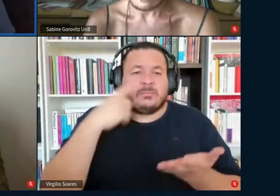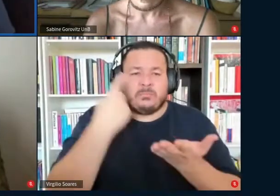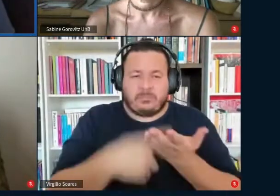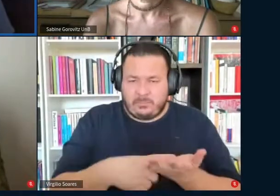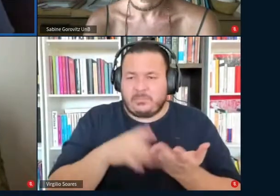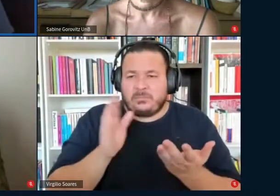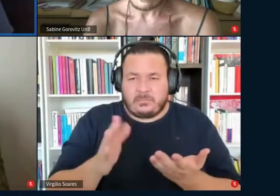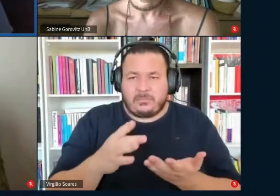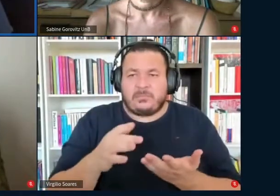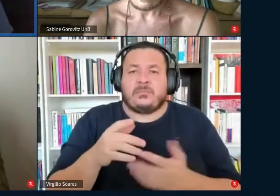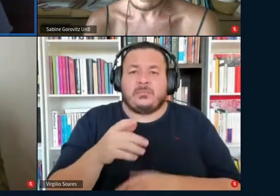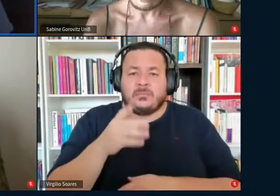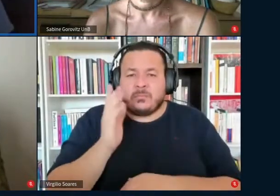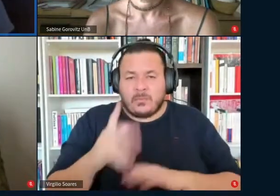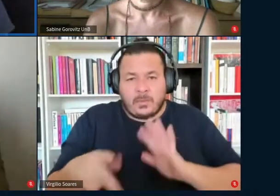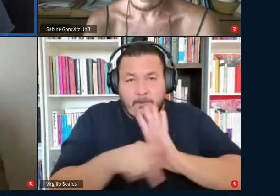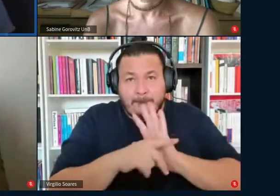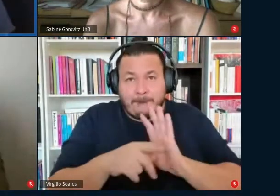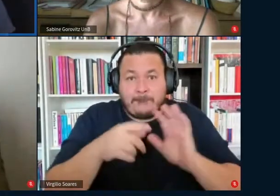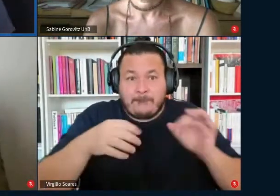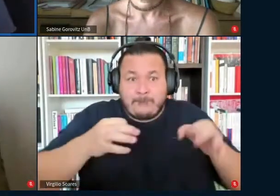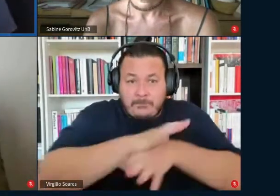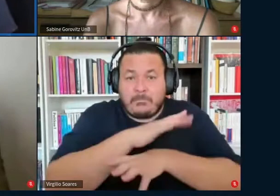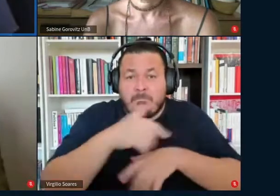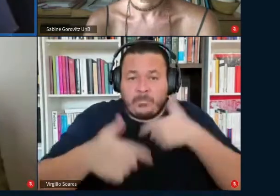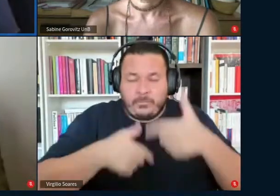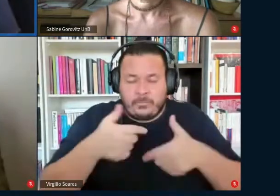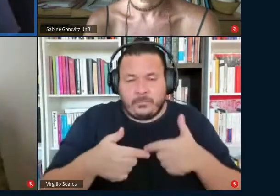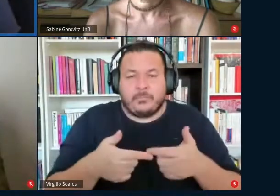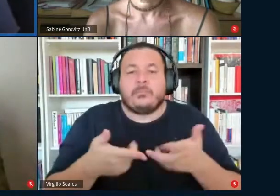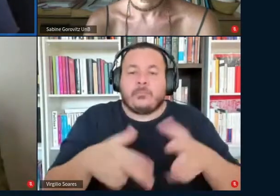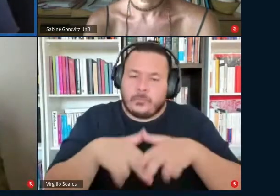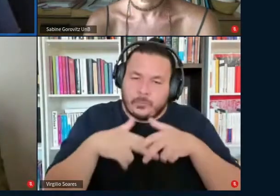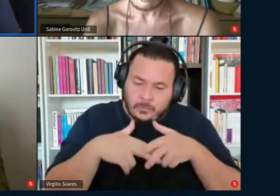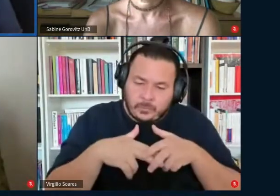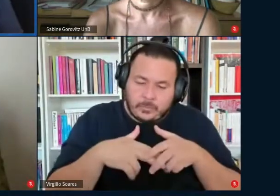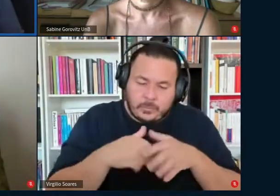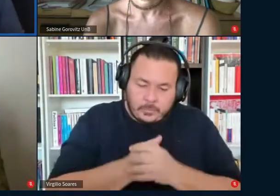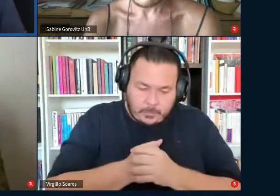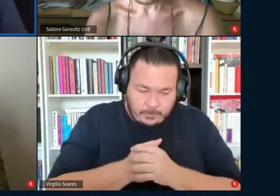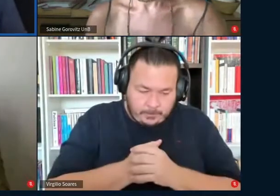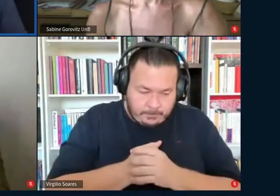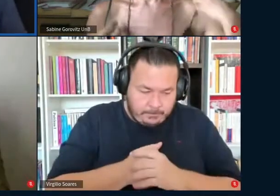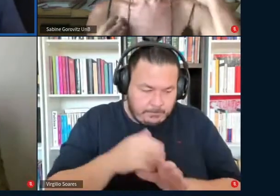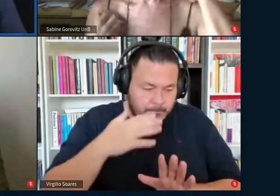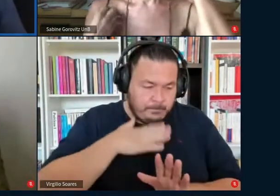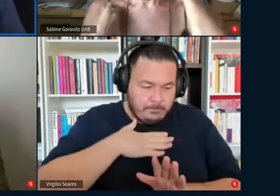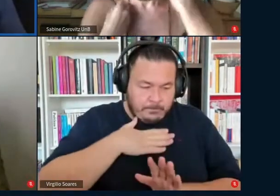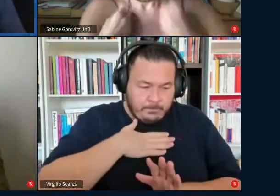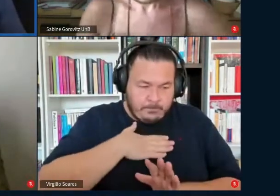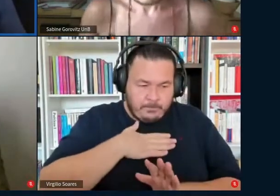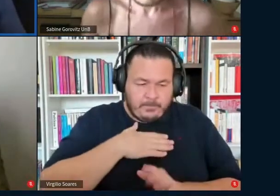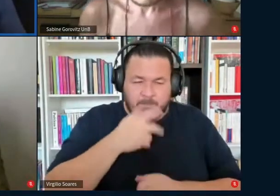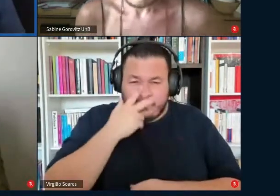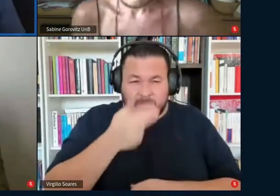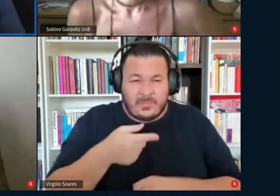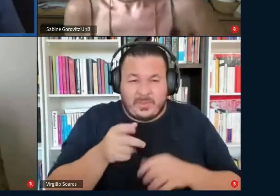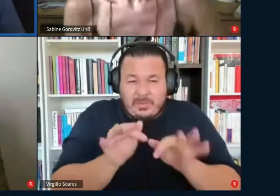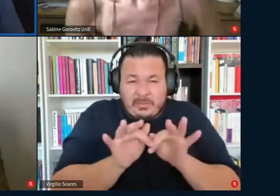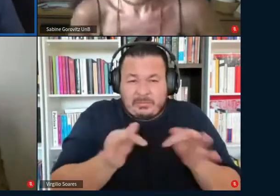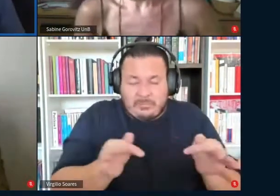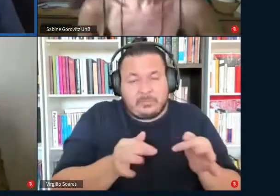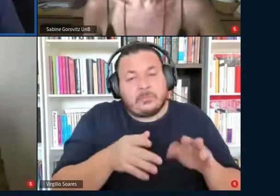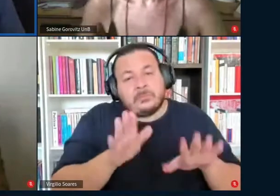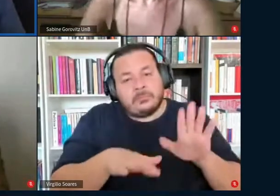muito bem delimitado no nosso trabalho. Então, que para mim passou por uma coisa muito rasa, talvez eu